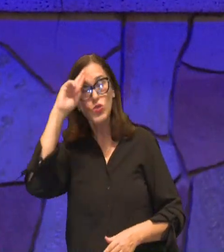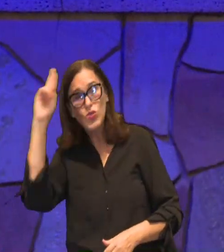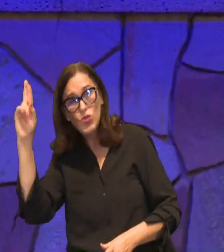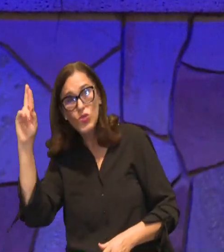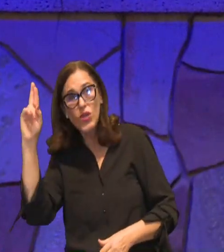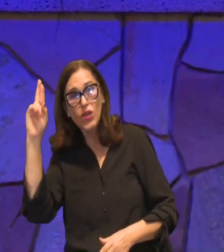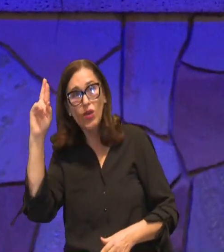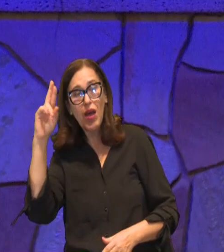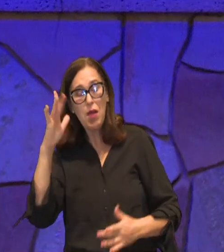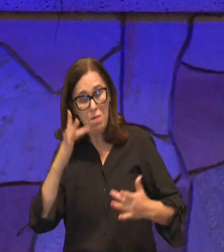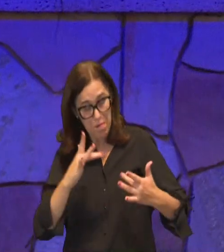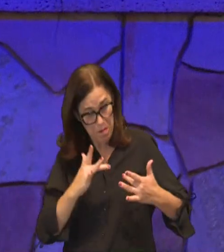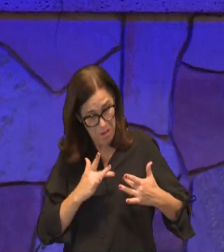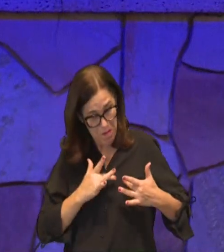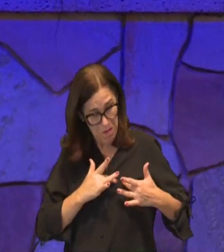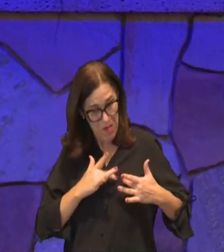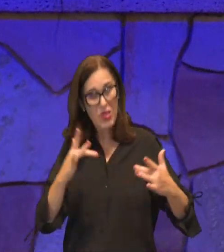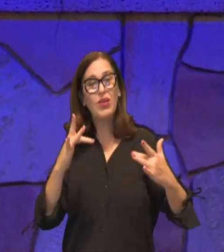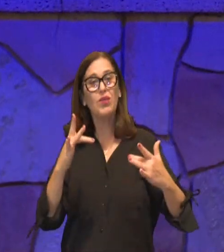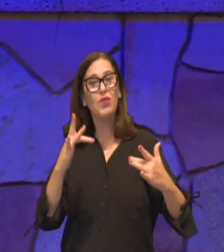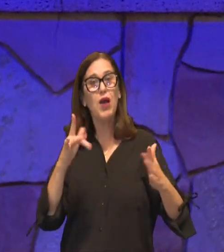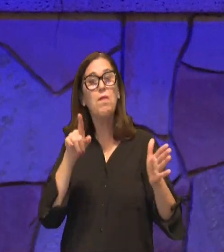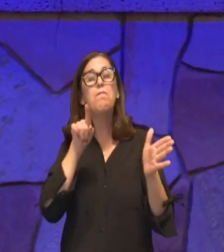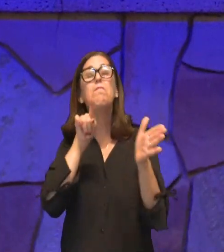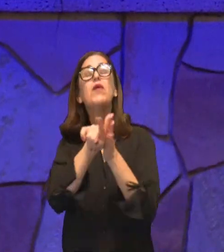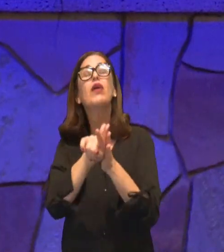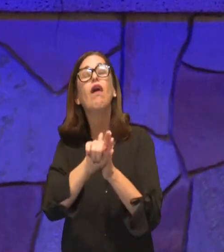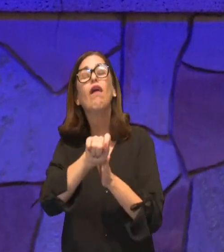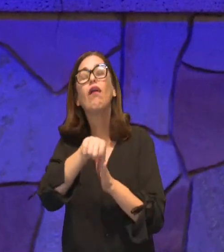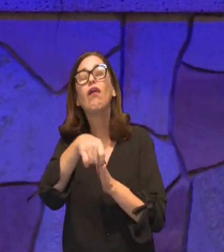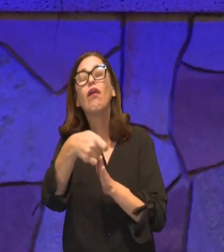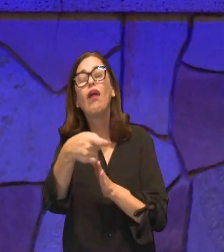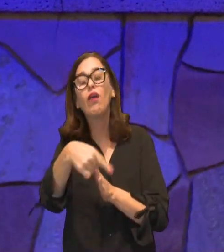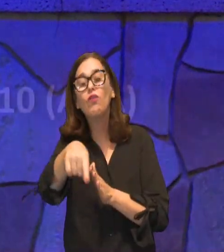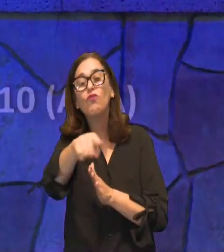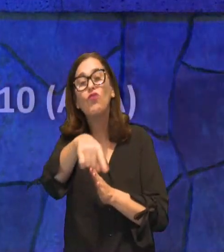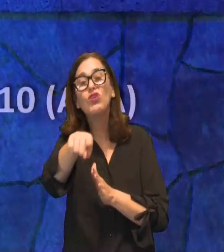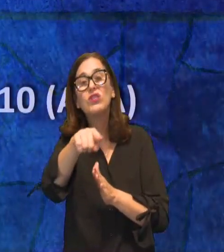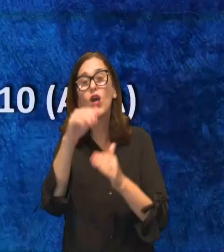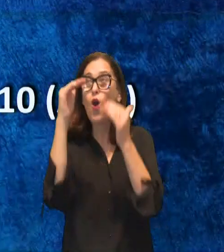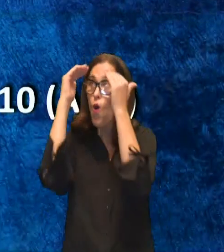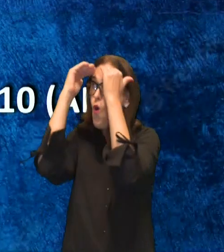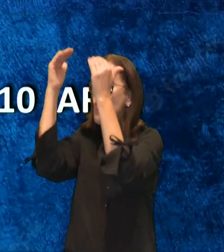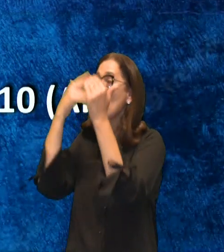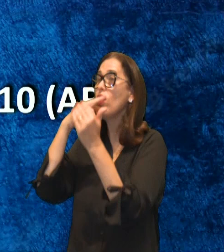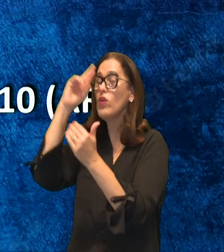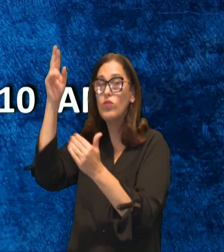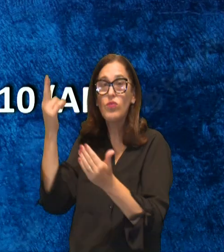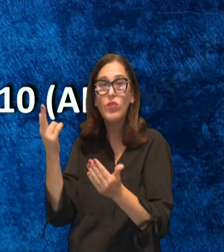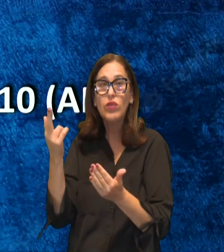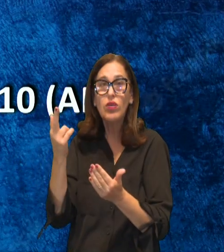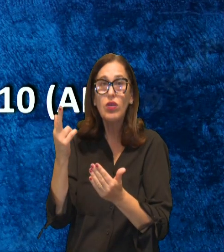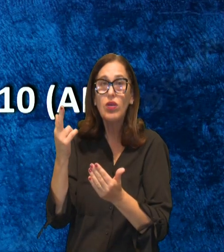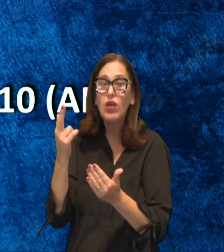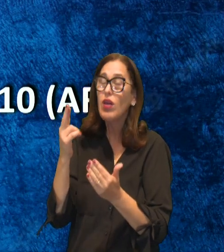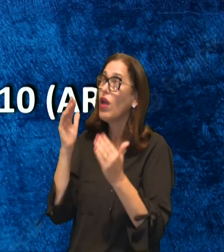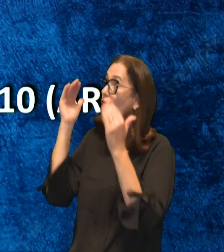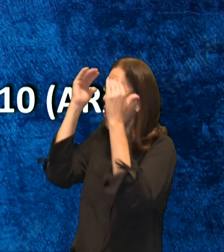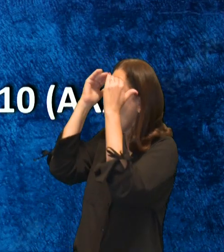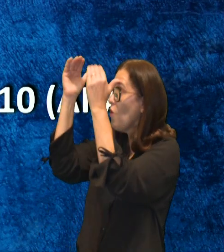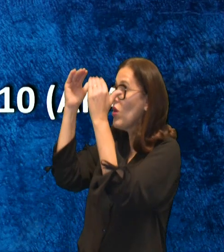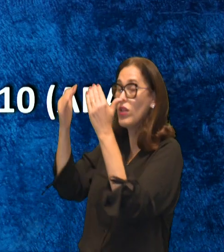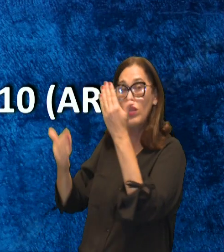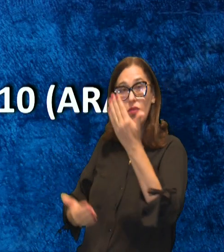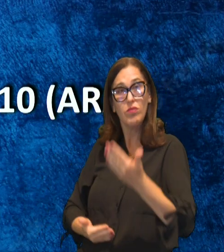maneira misericordiosa pergunta: quem há entre vós que tema ao Senhor e que ouça a voz do seu